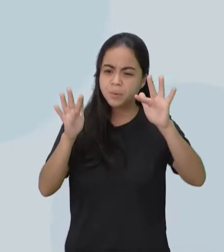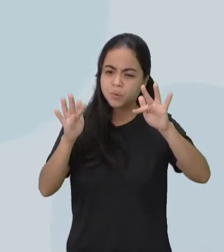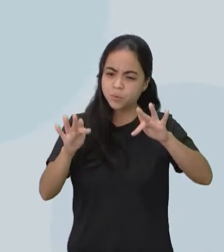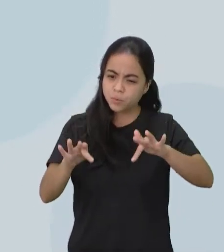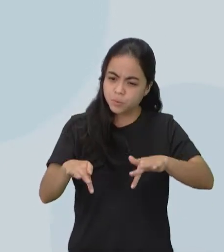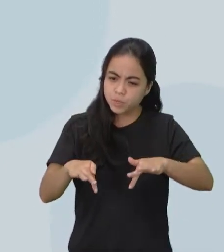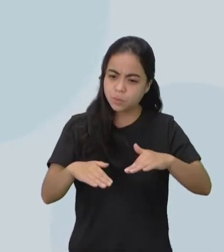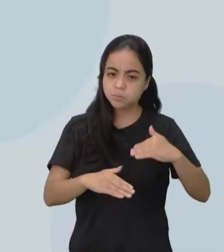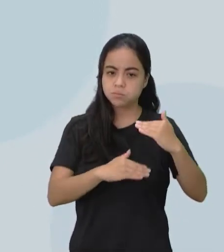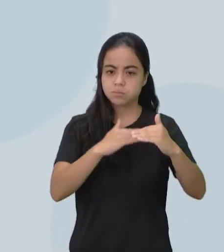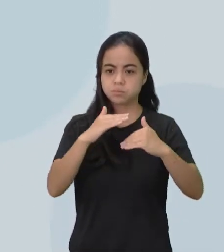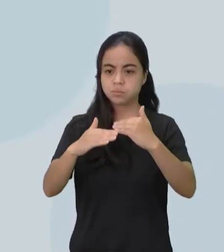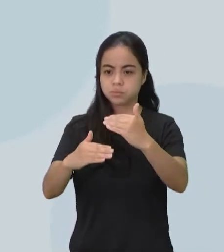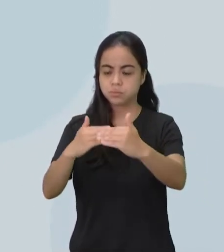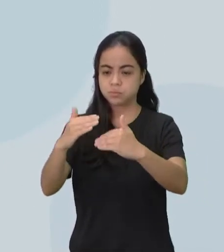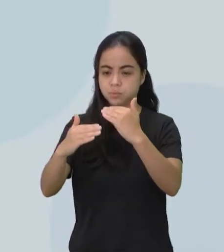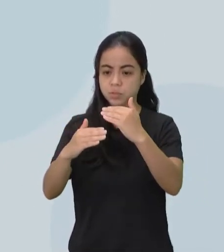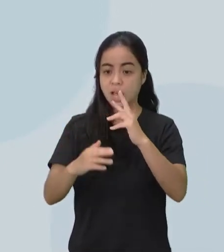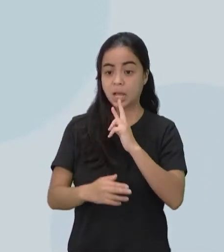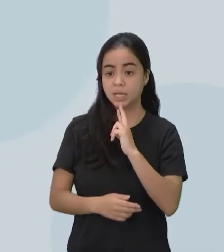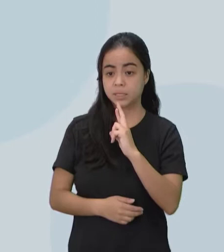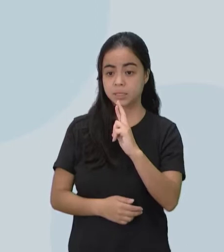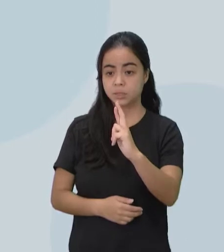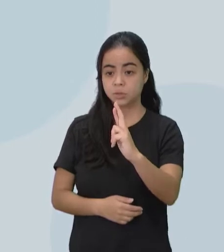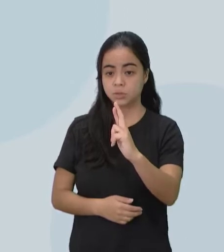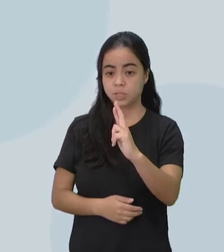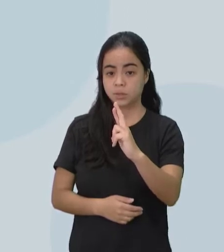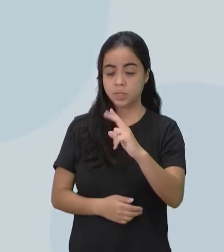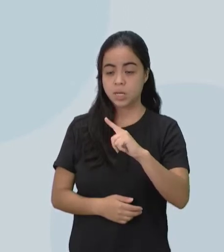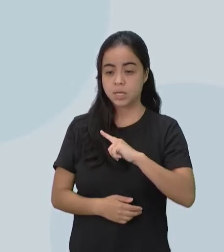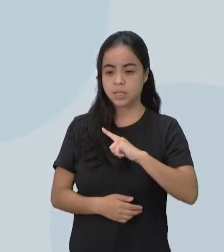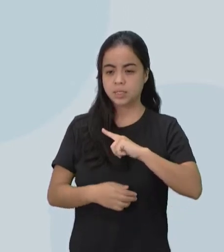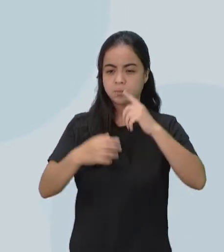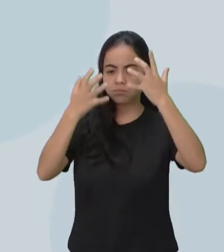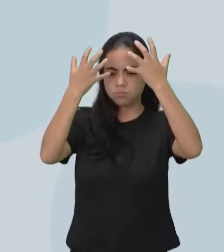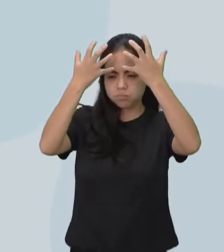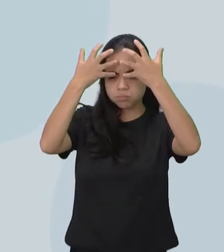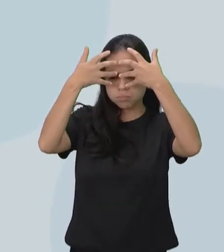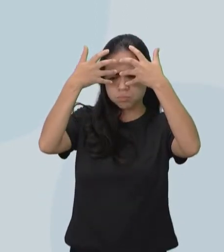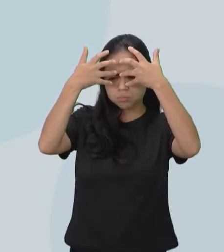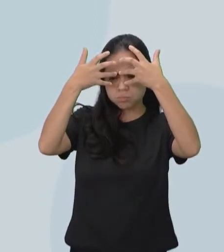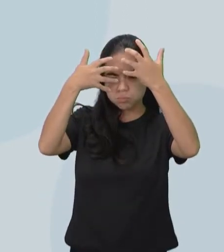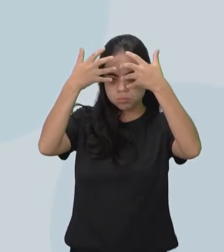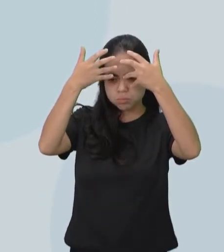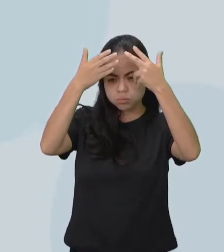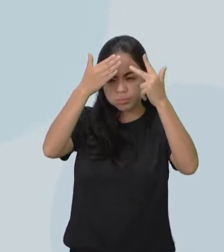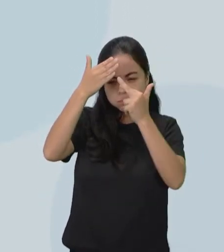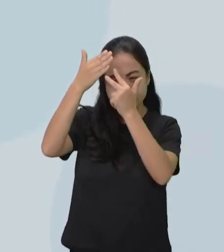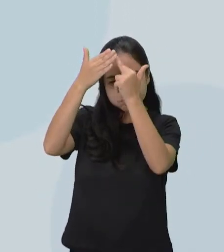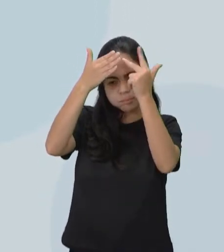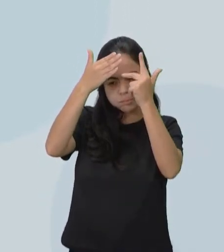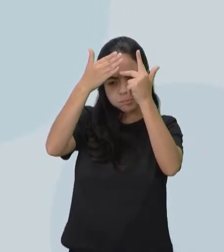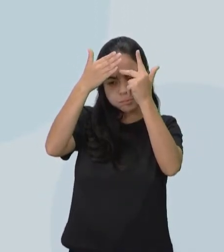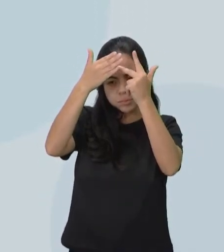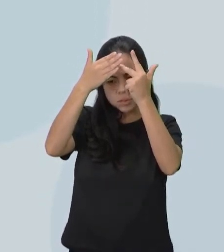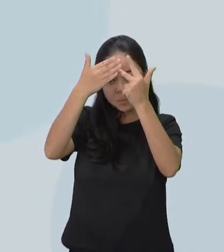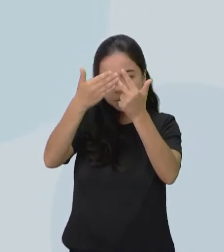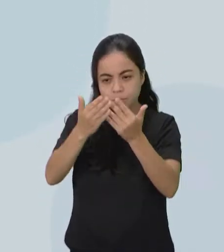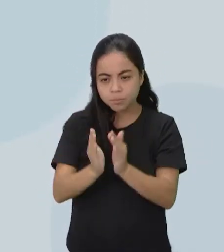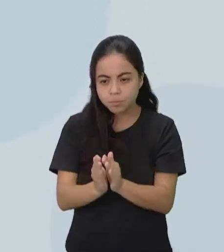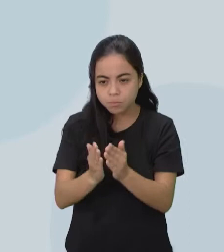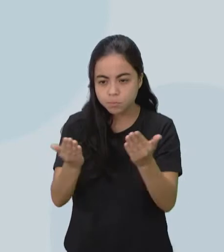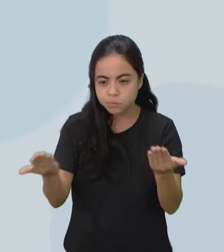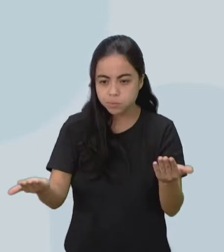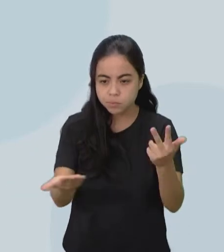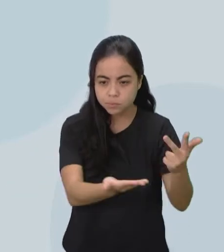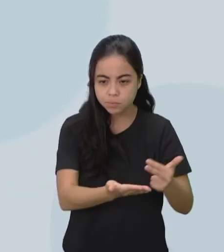de trabalho, a gente vai ter ali um resultado que já existia na imaginação do trabalhador desde o começo.